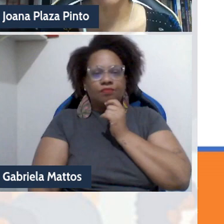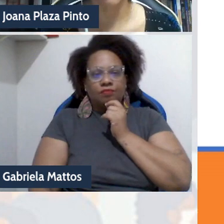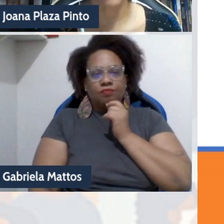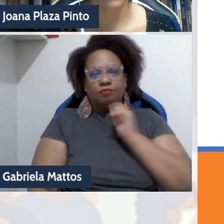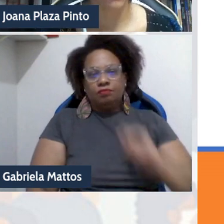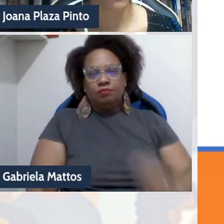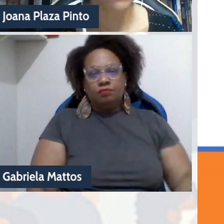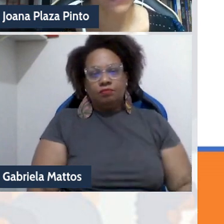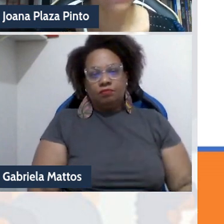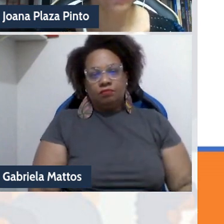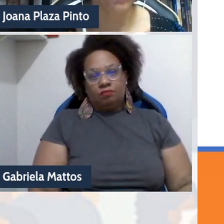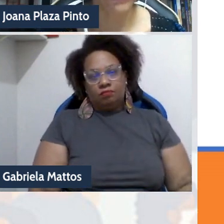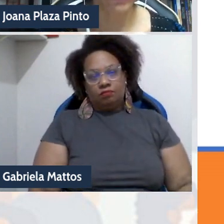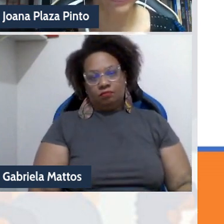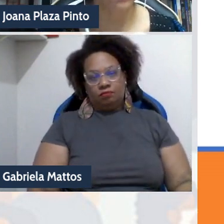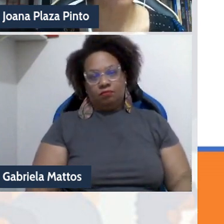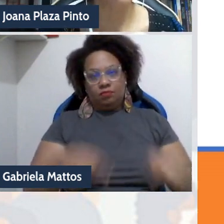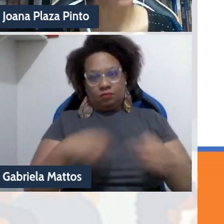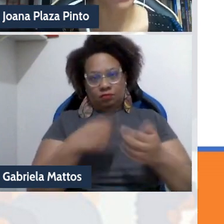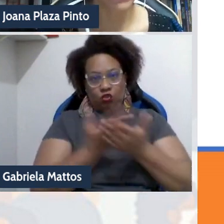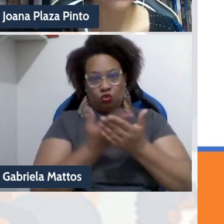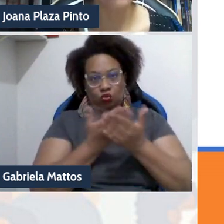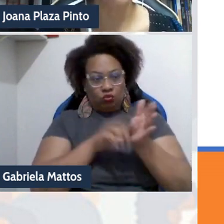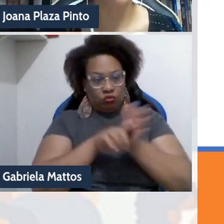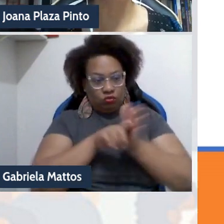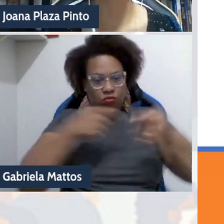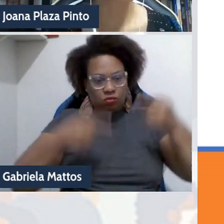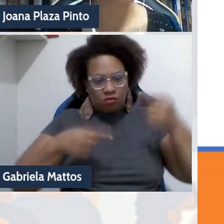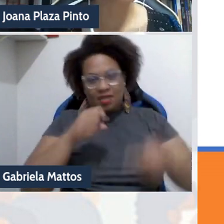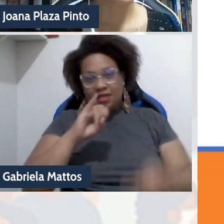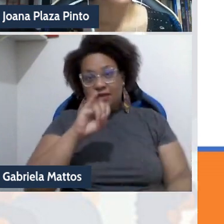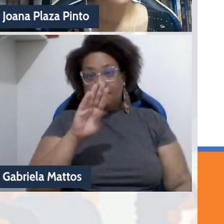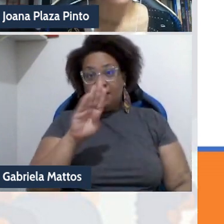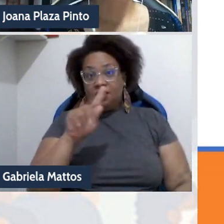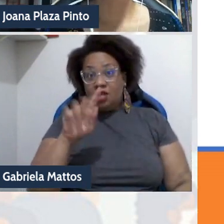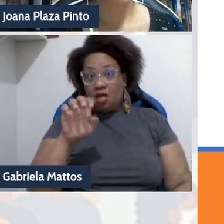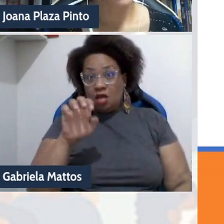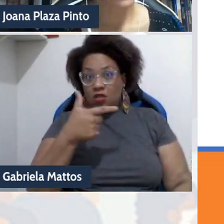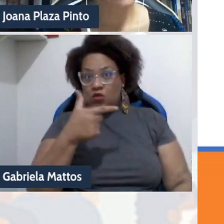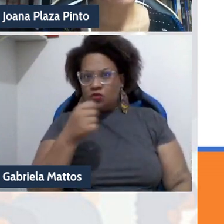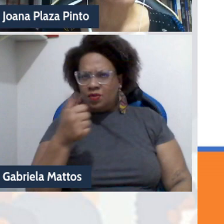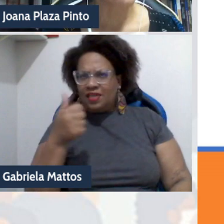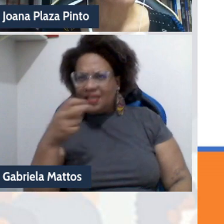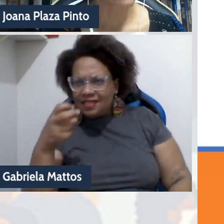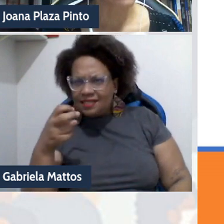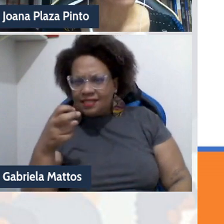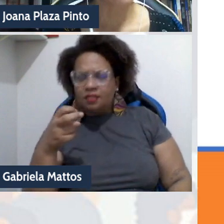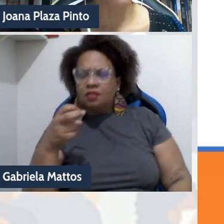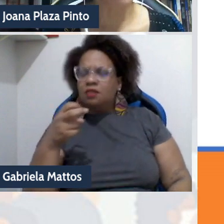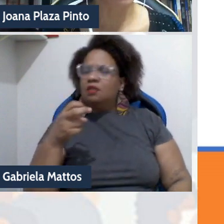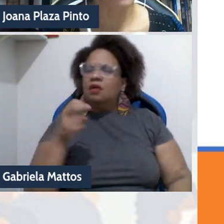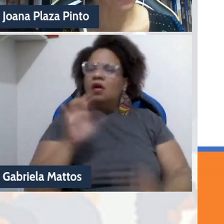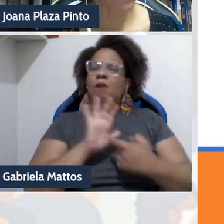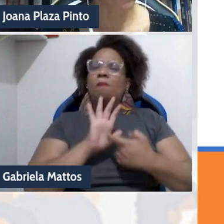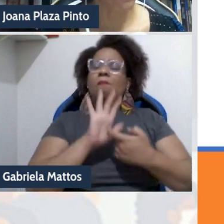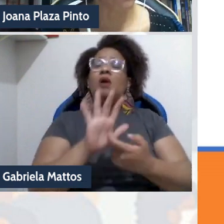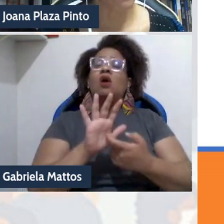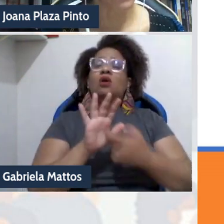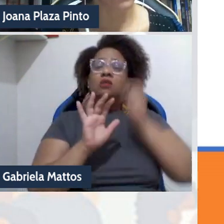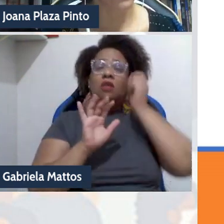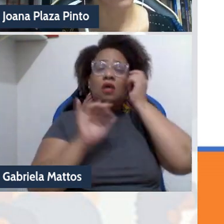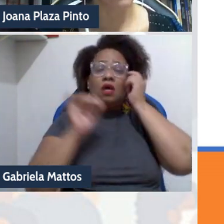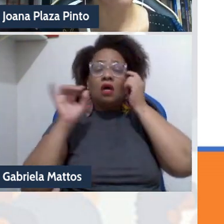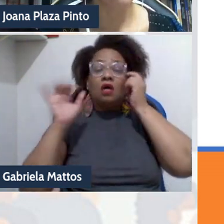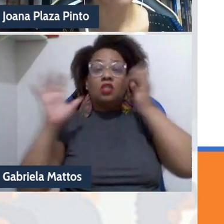que debateu aqui os dados do IBGE de 2015 mostra que as mulheres, o